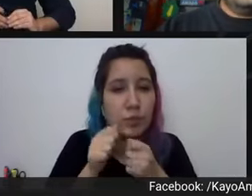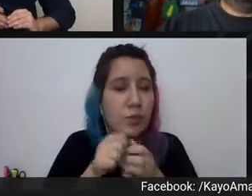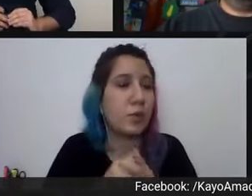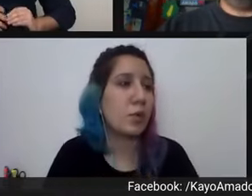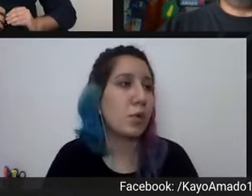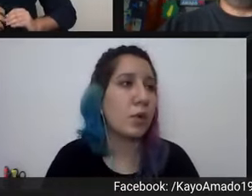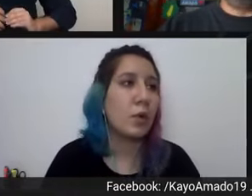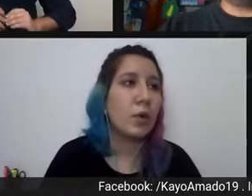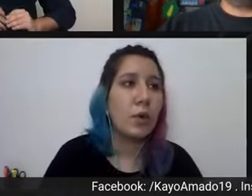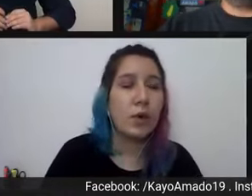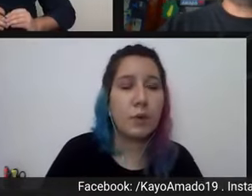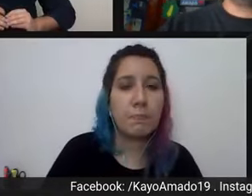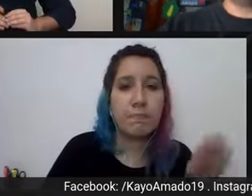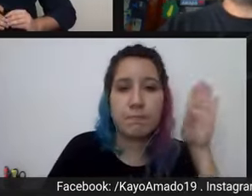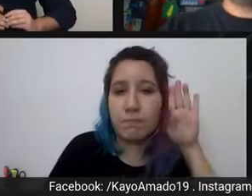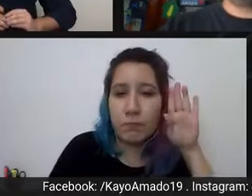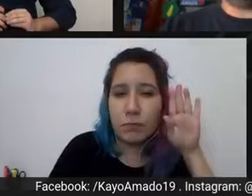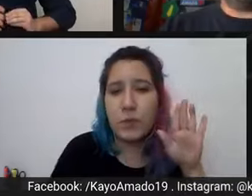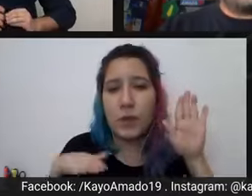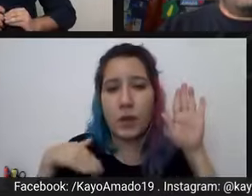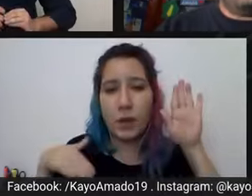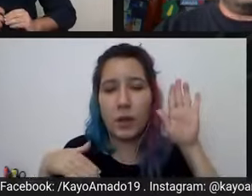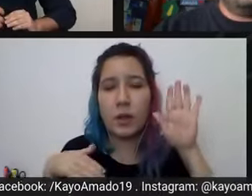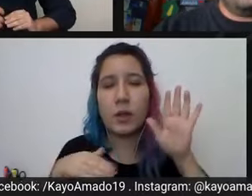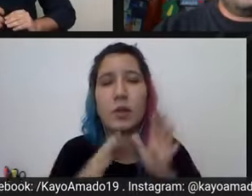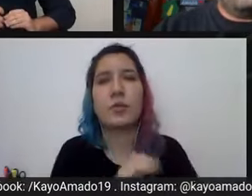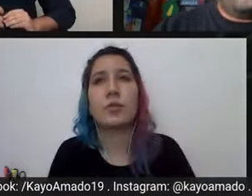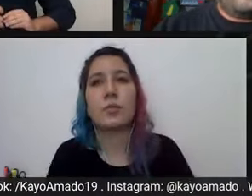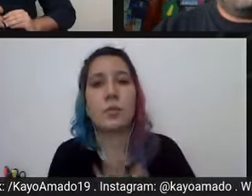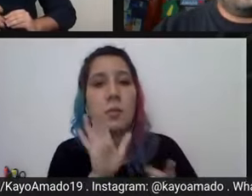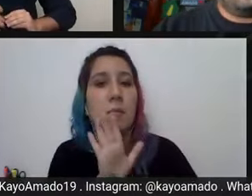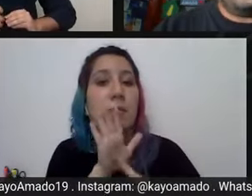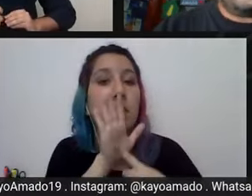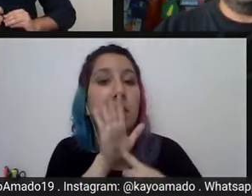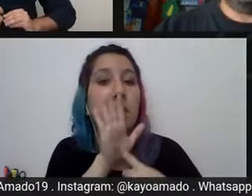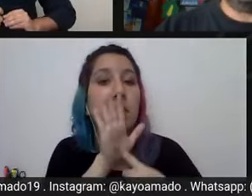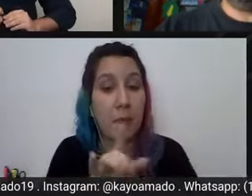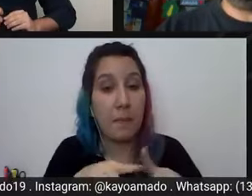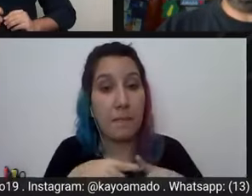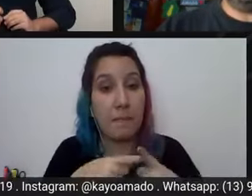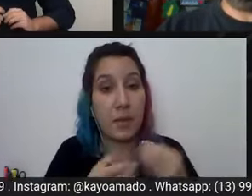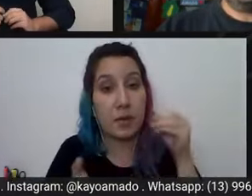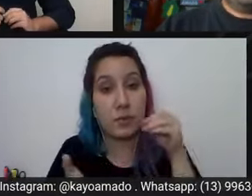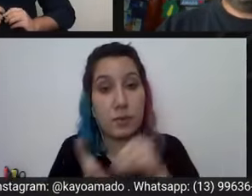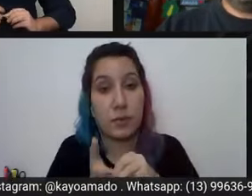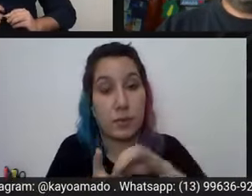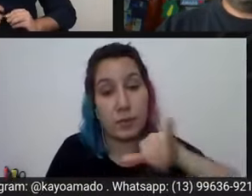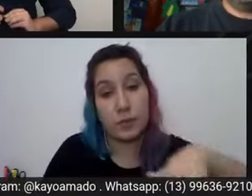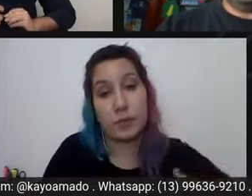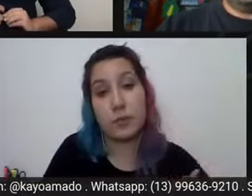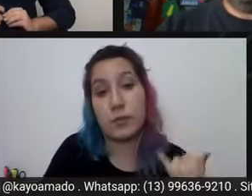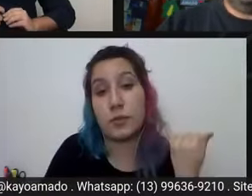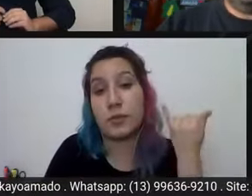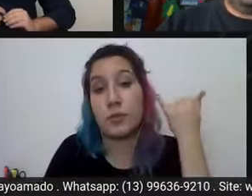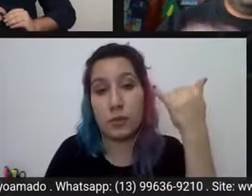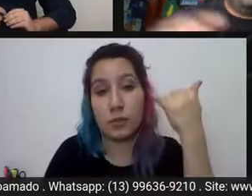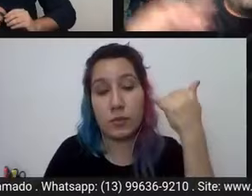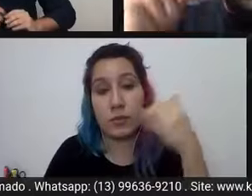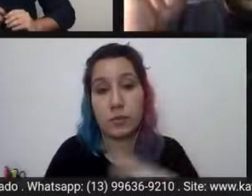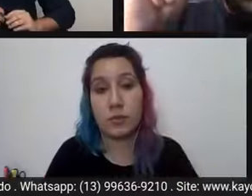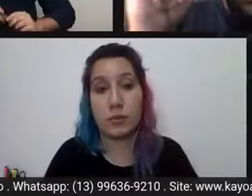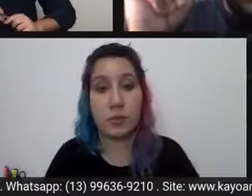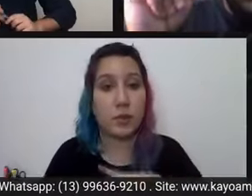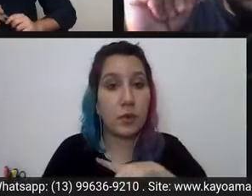indígenas, de periferias que têm muito a mostrar, mas nunca tiveram oportunidade, muitas vezes nem eles, por questão de não ter